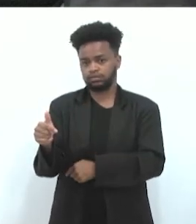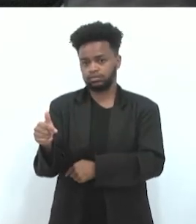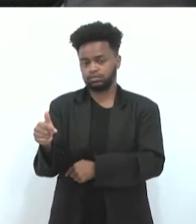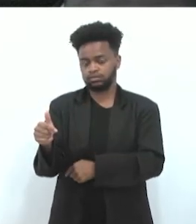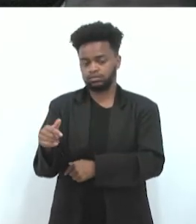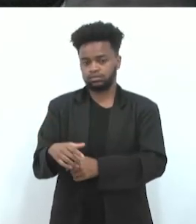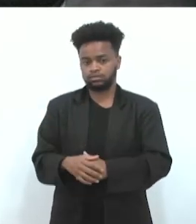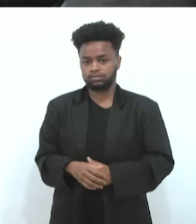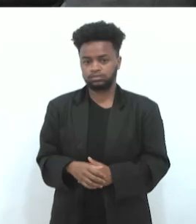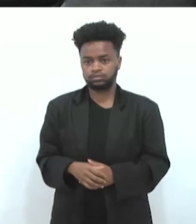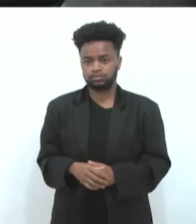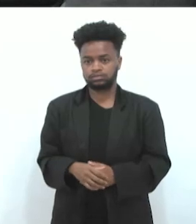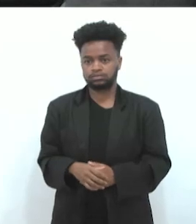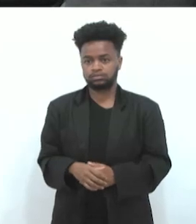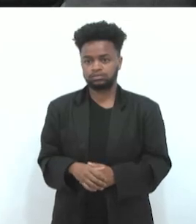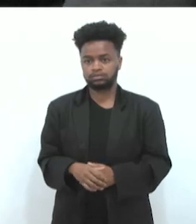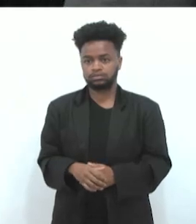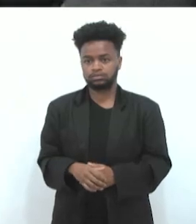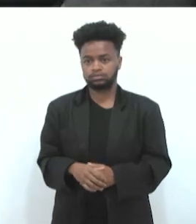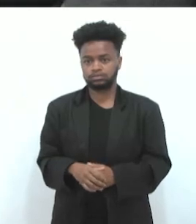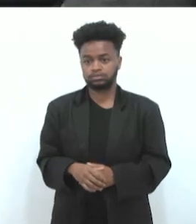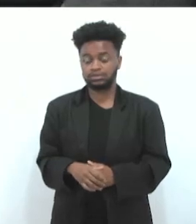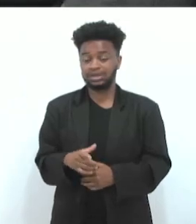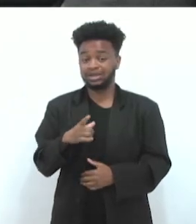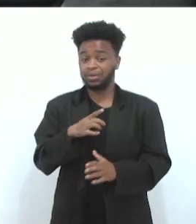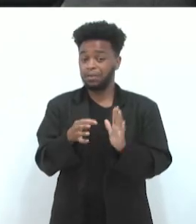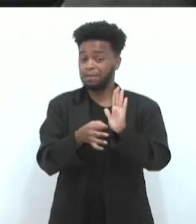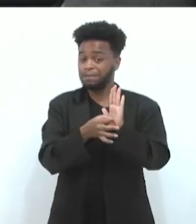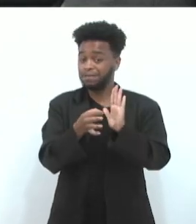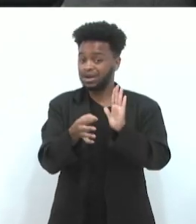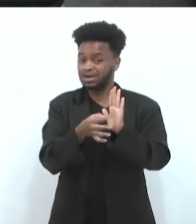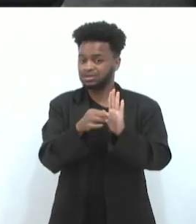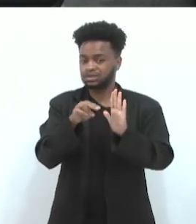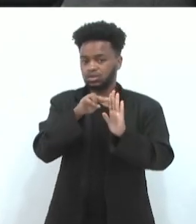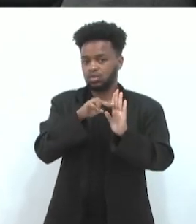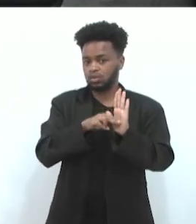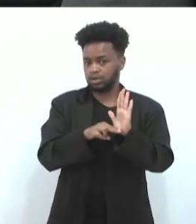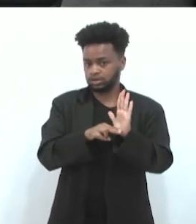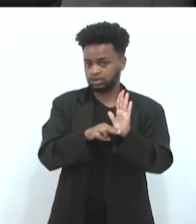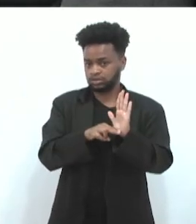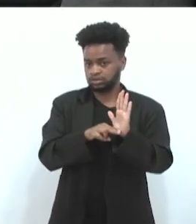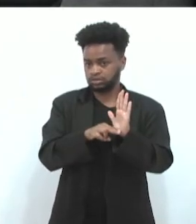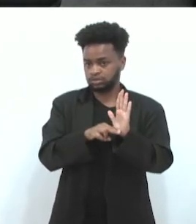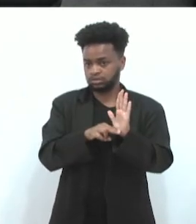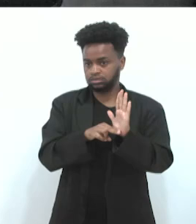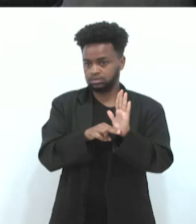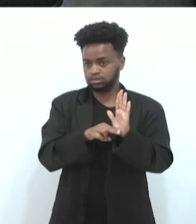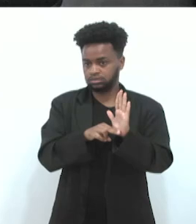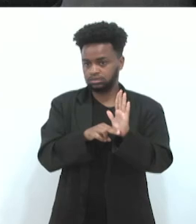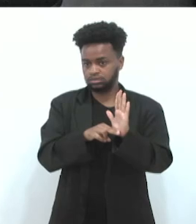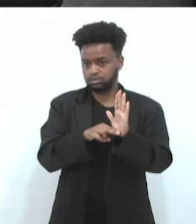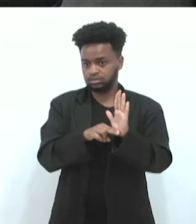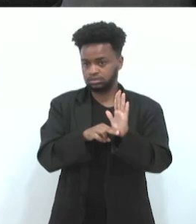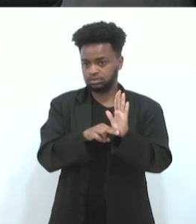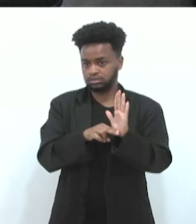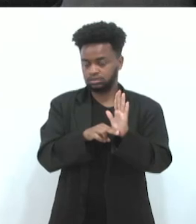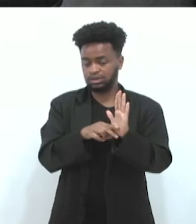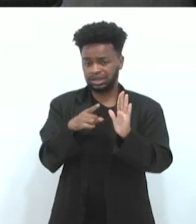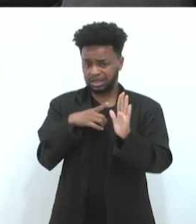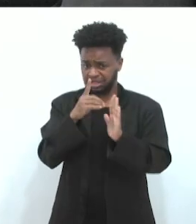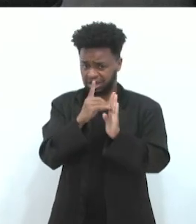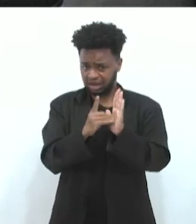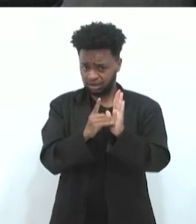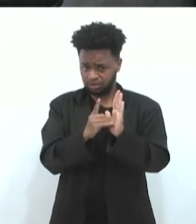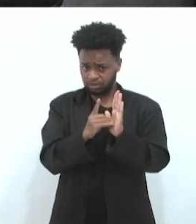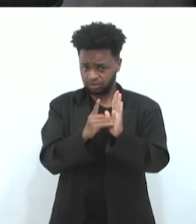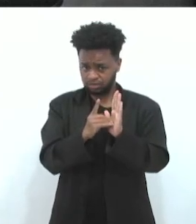Poder Executivo. Não, teve um parecer normativo. Teve ato. Ele baixou algum decreto? Baixou